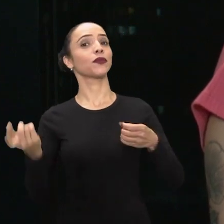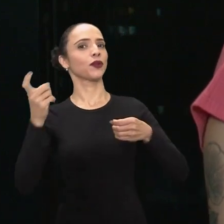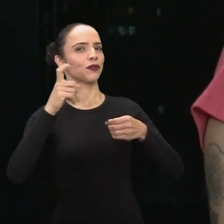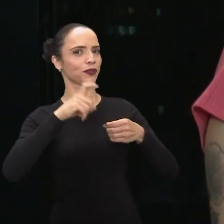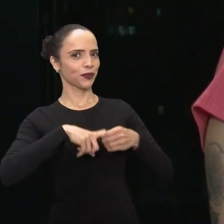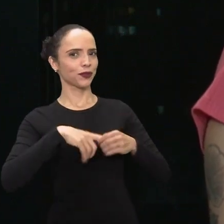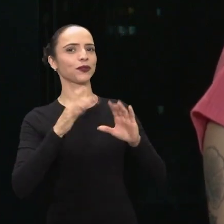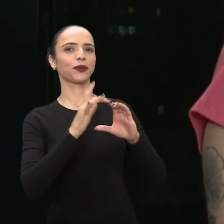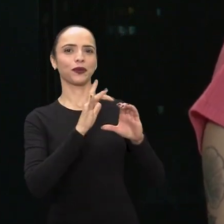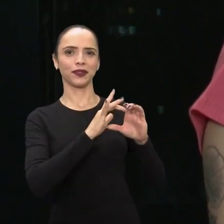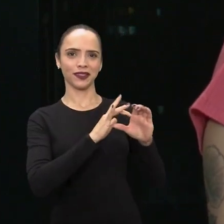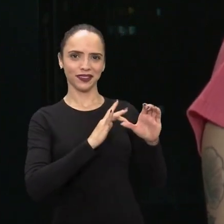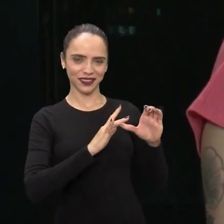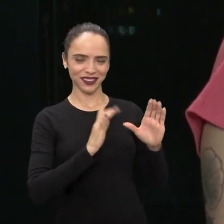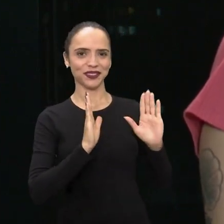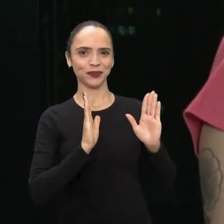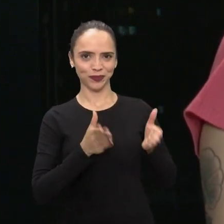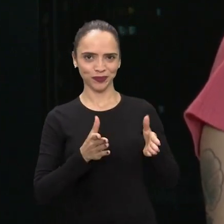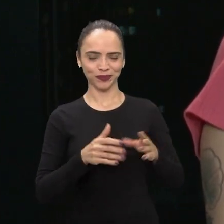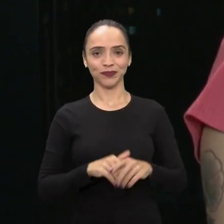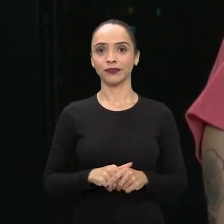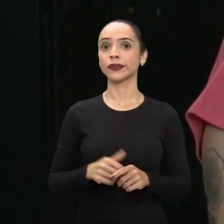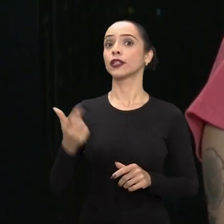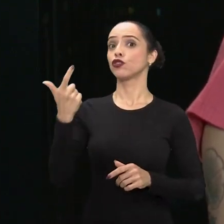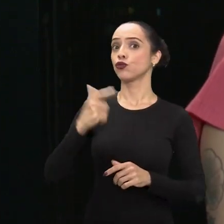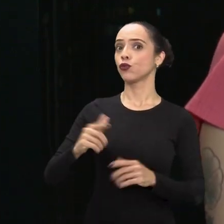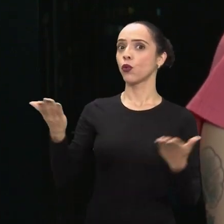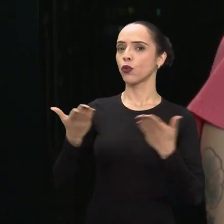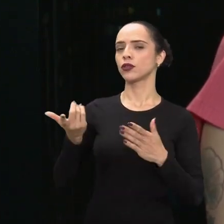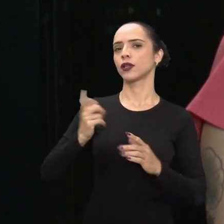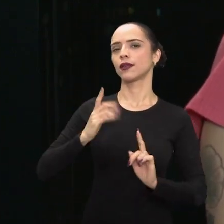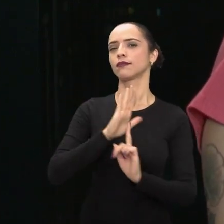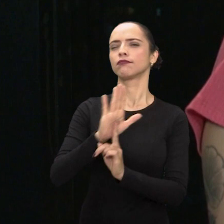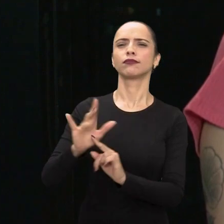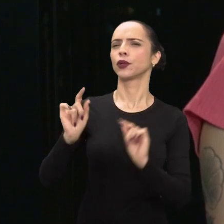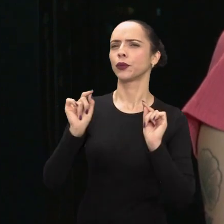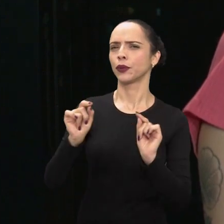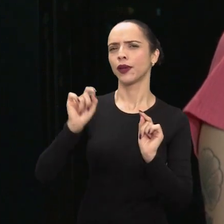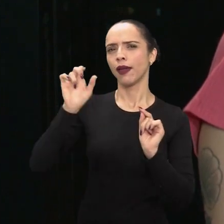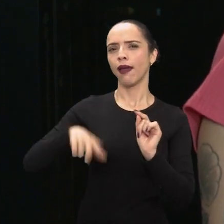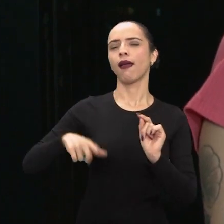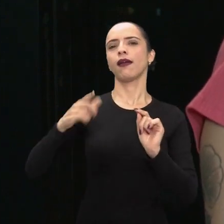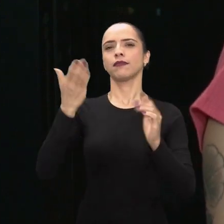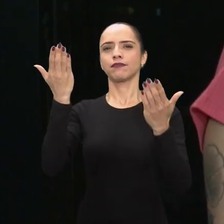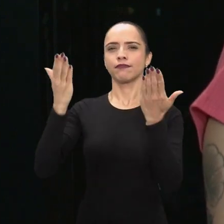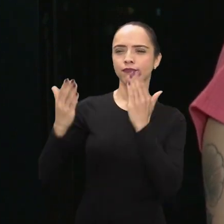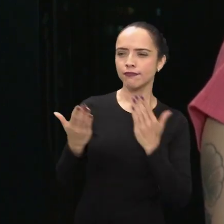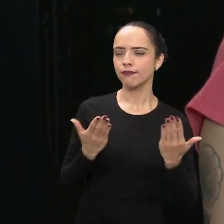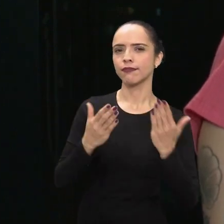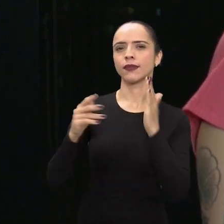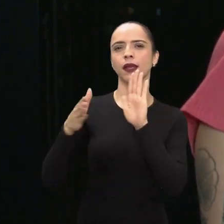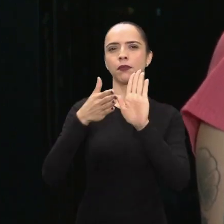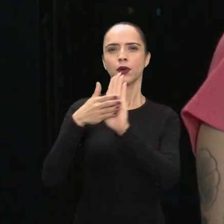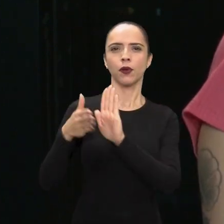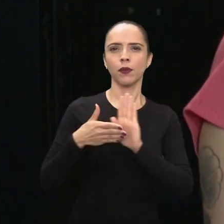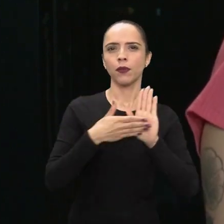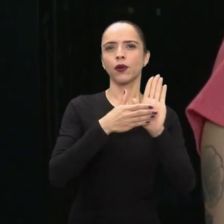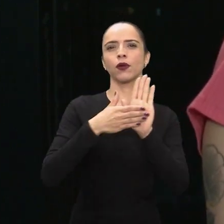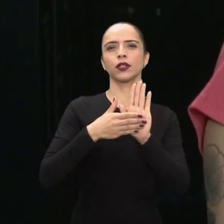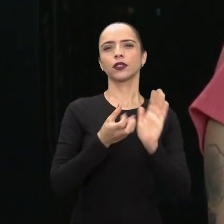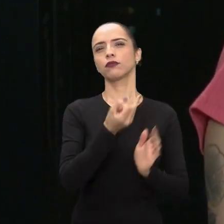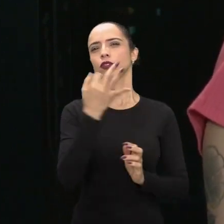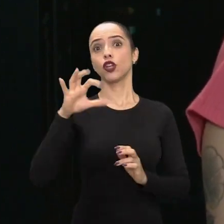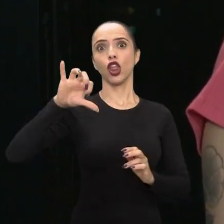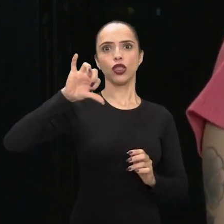estamos de volta com conexões que mais uma vez traz análises sobre algumas das propostas apresentadas pelos